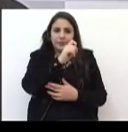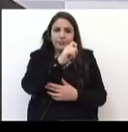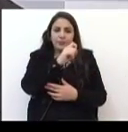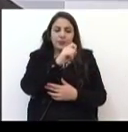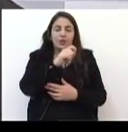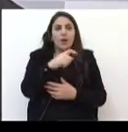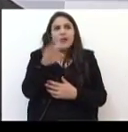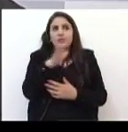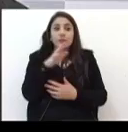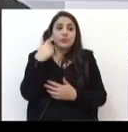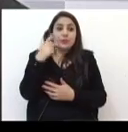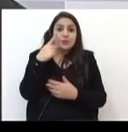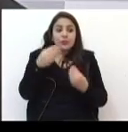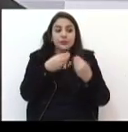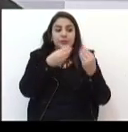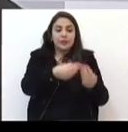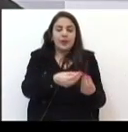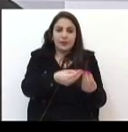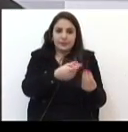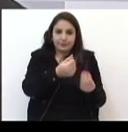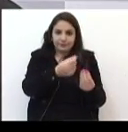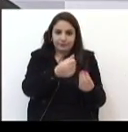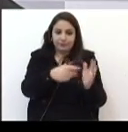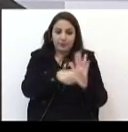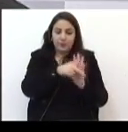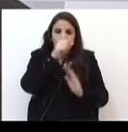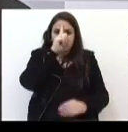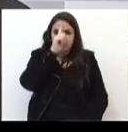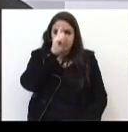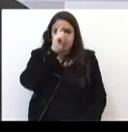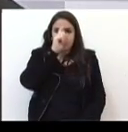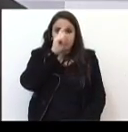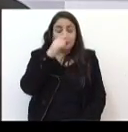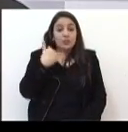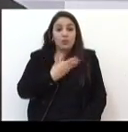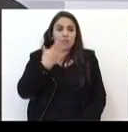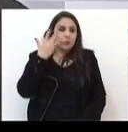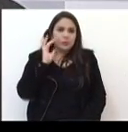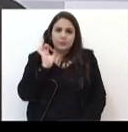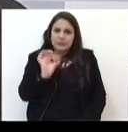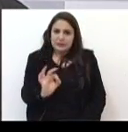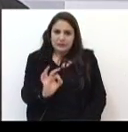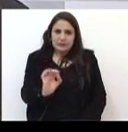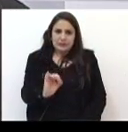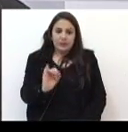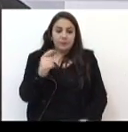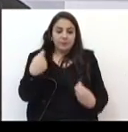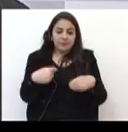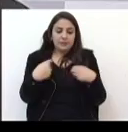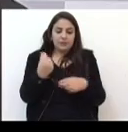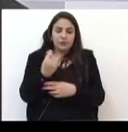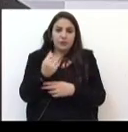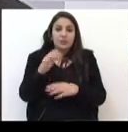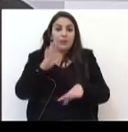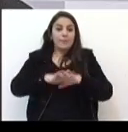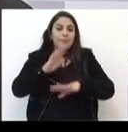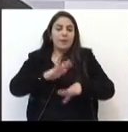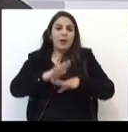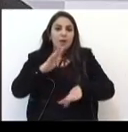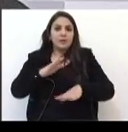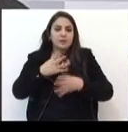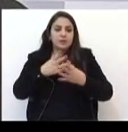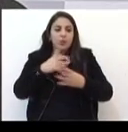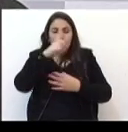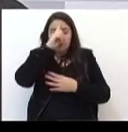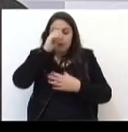O parlamentar, de repente, encaminha um recurso para um hospital que não se sabe se de fato ele precisaria daquilo. Tem outros fechando as